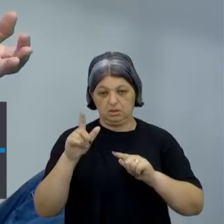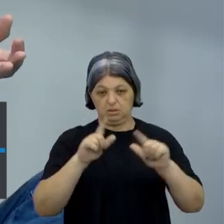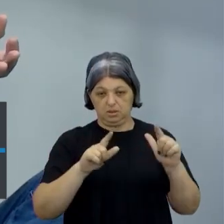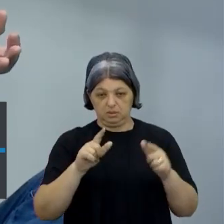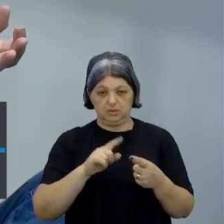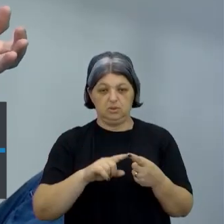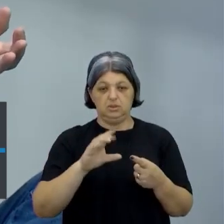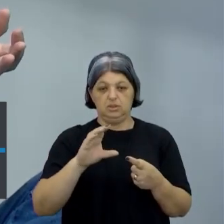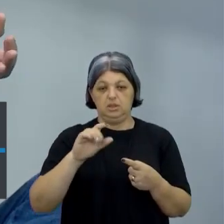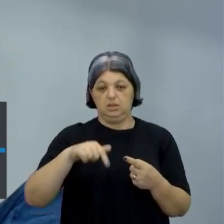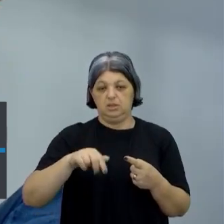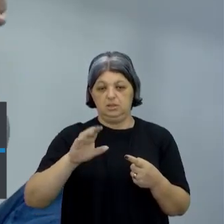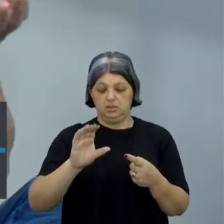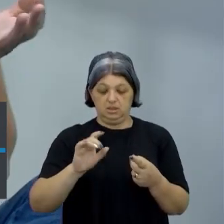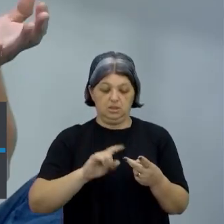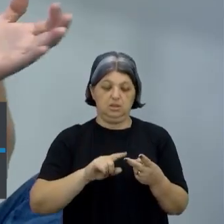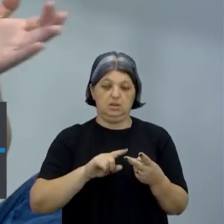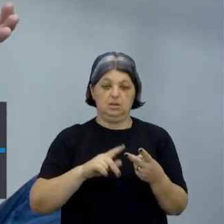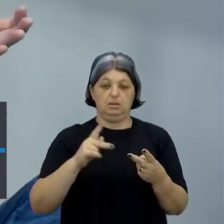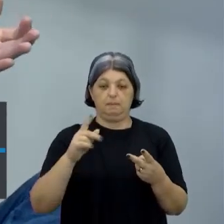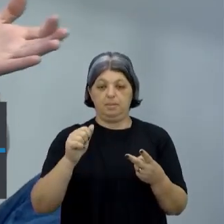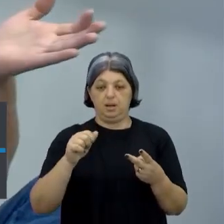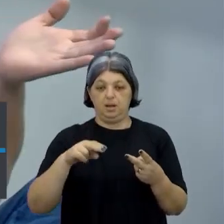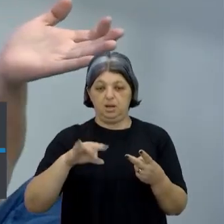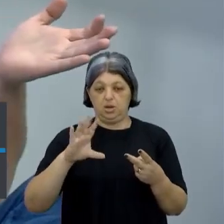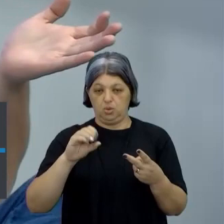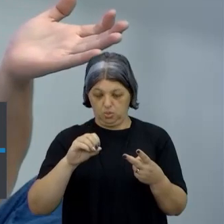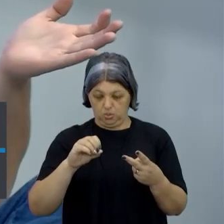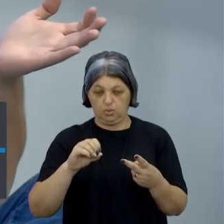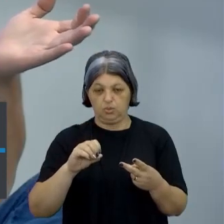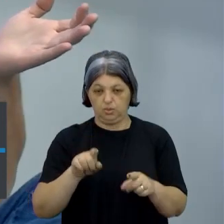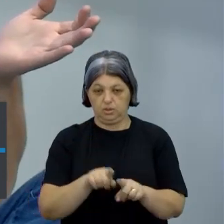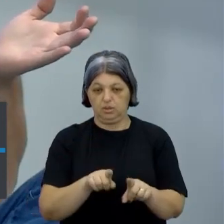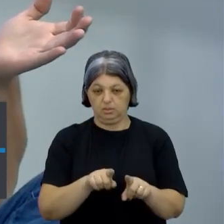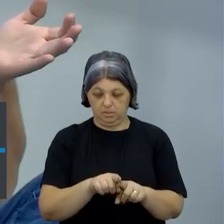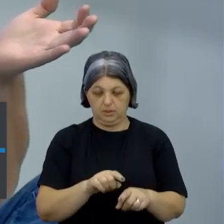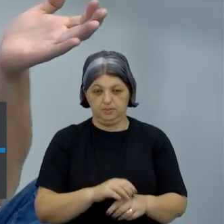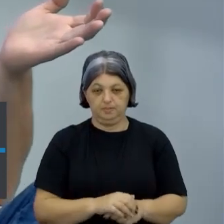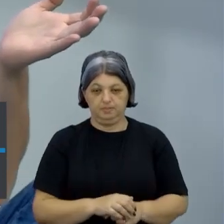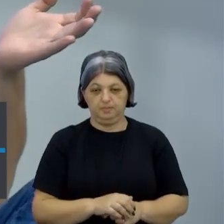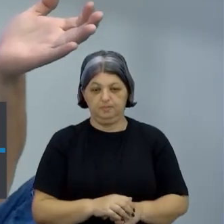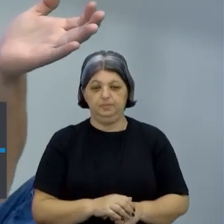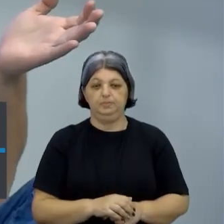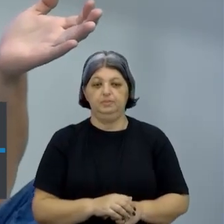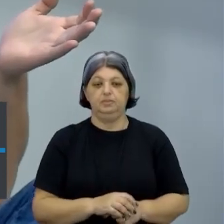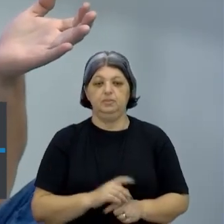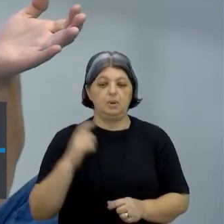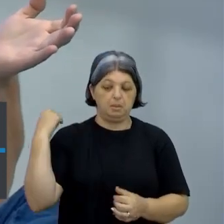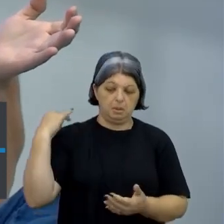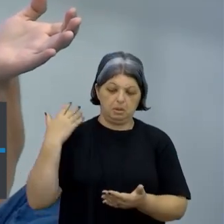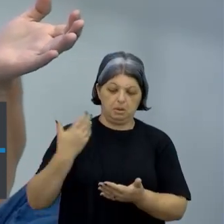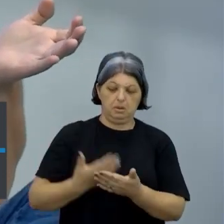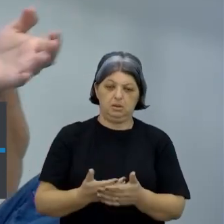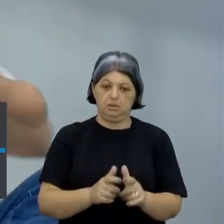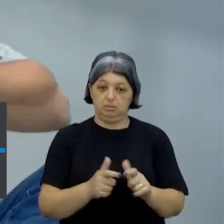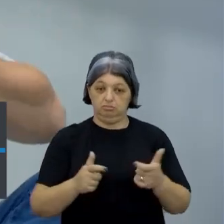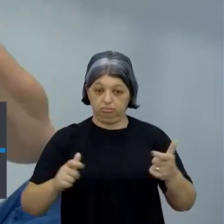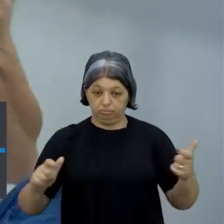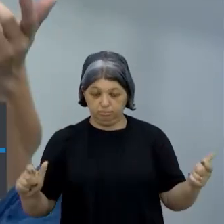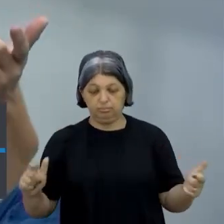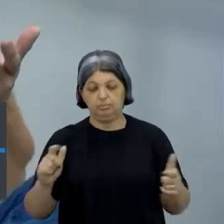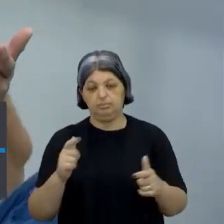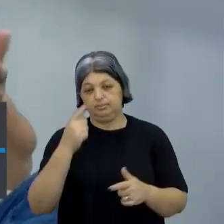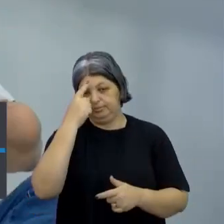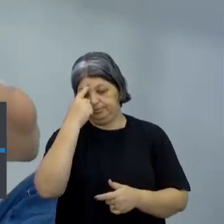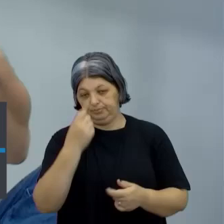humor, e o Zorra, até o Zorra, nessa lacuna que vem pra cá, cresceu muito o número de comediantes que você tem disponíveis para roteirizar,